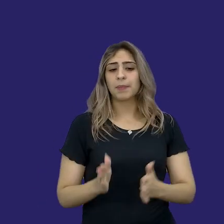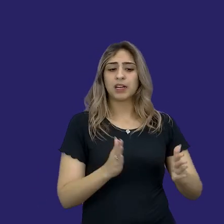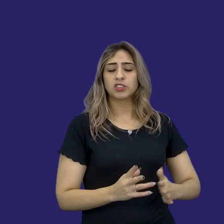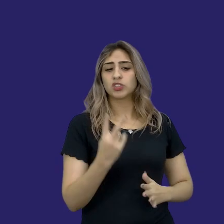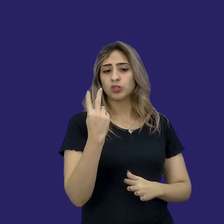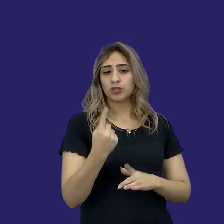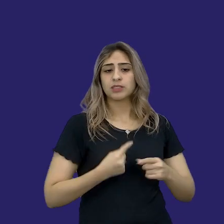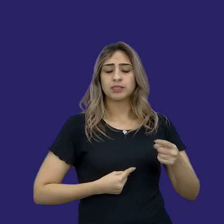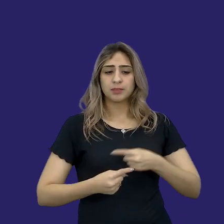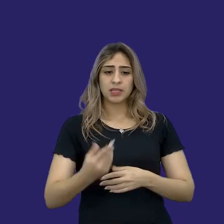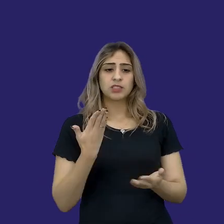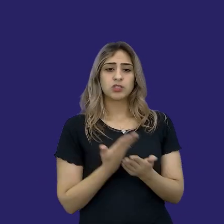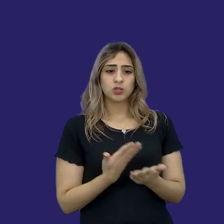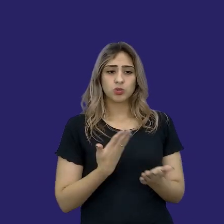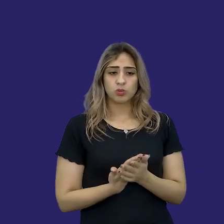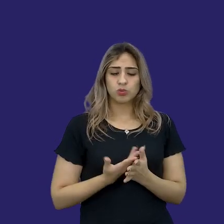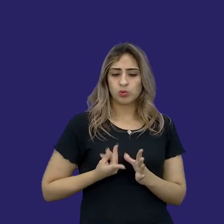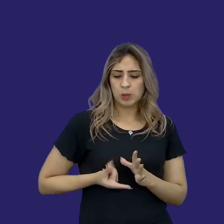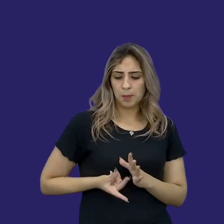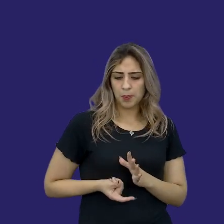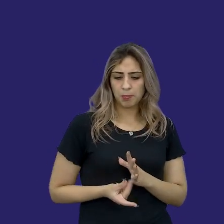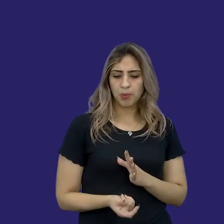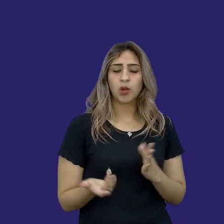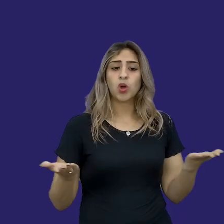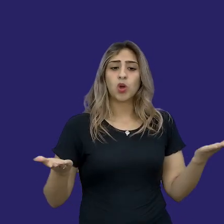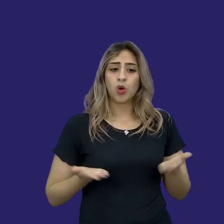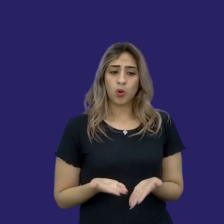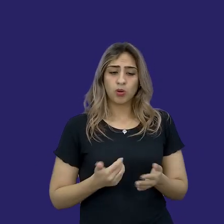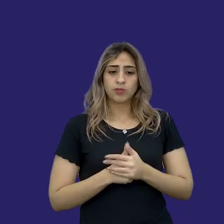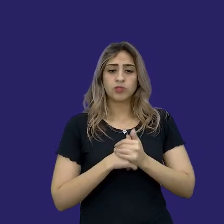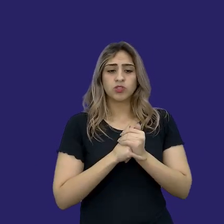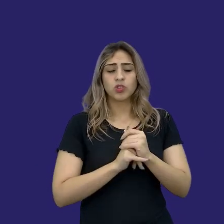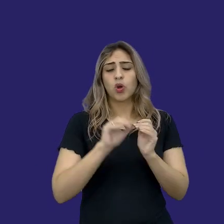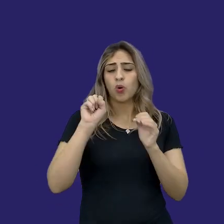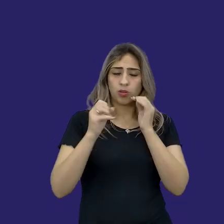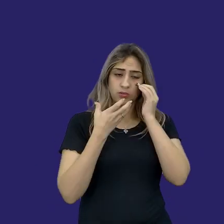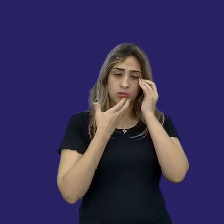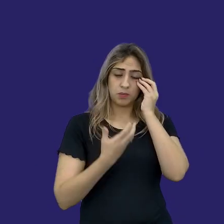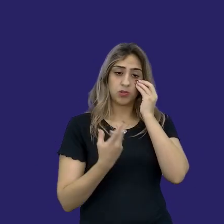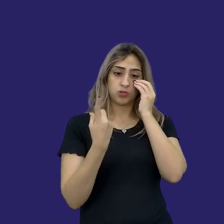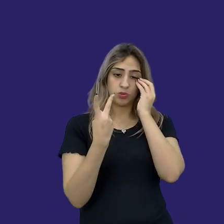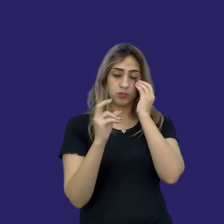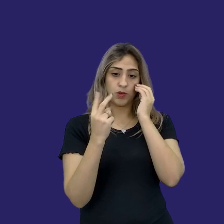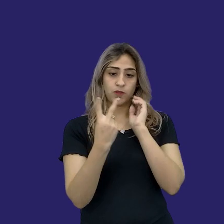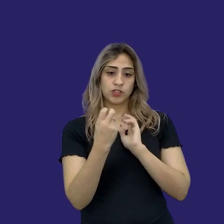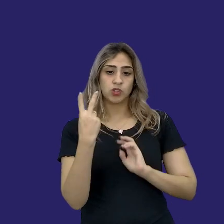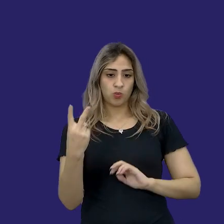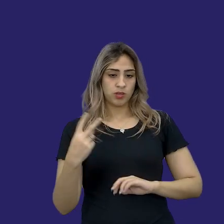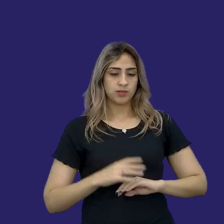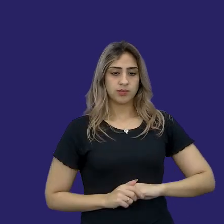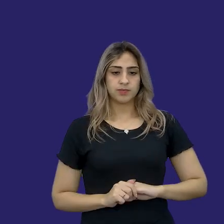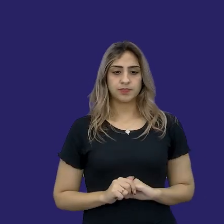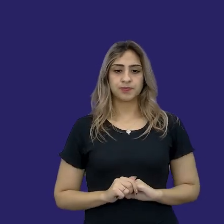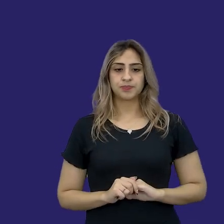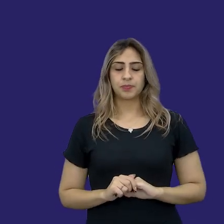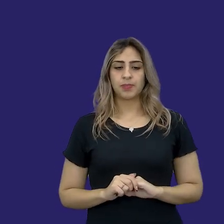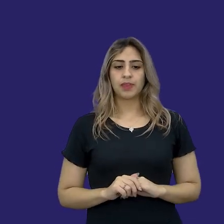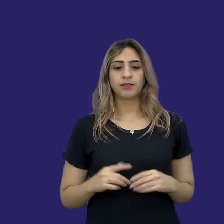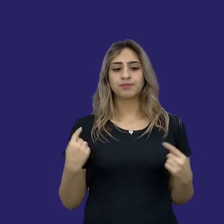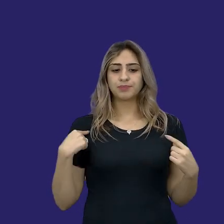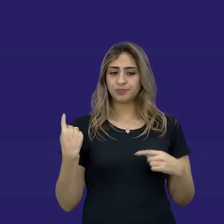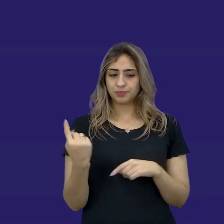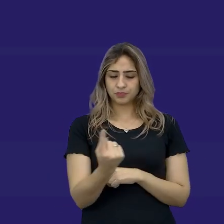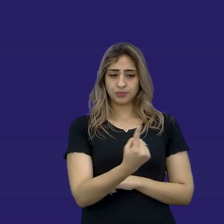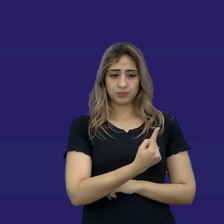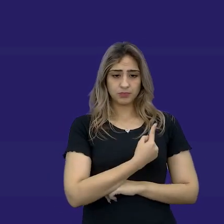2 da semana de estudos intensivos, hoje, 8 de dezembro de 2022. Bom, então é